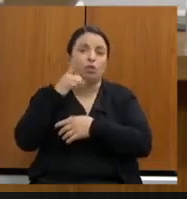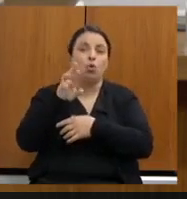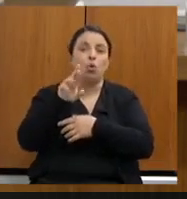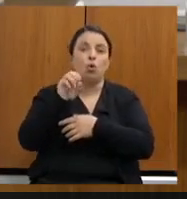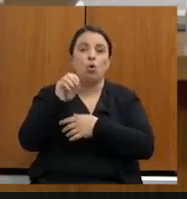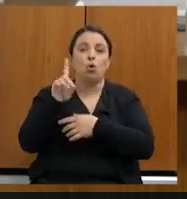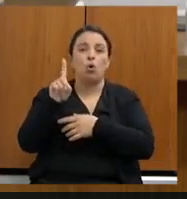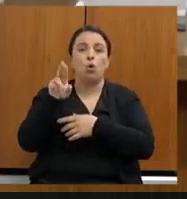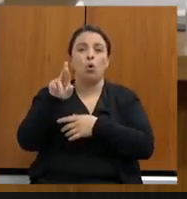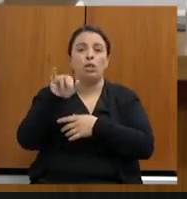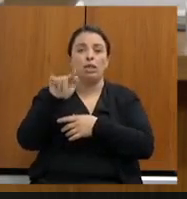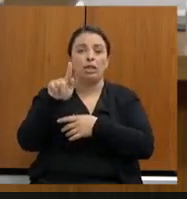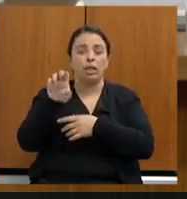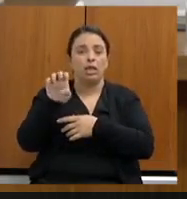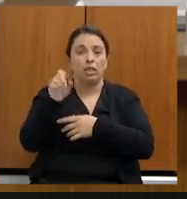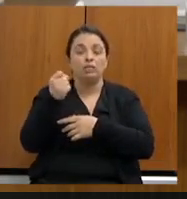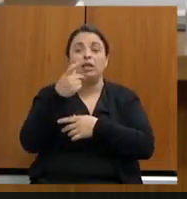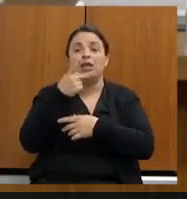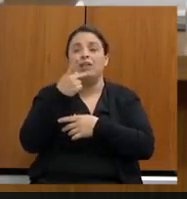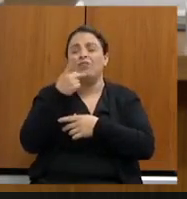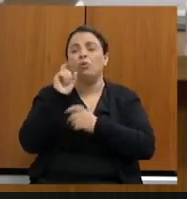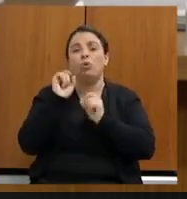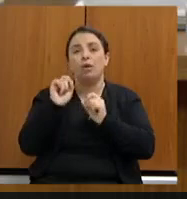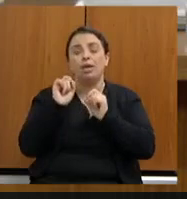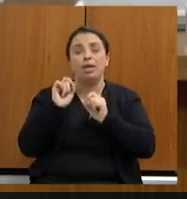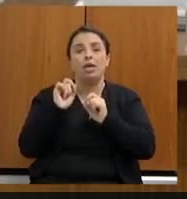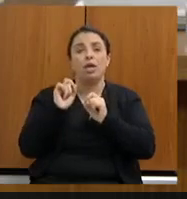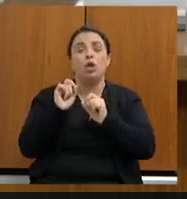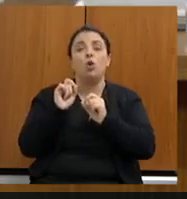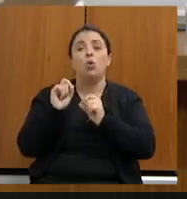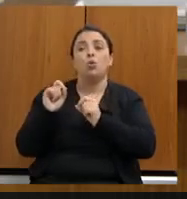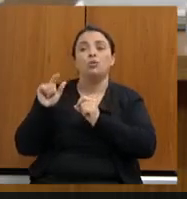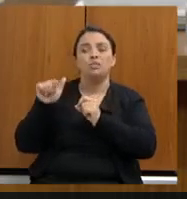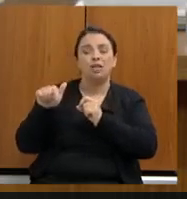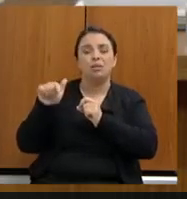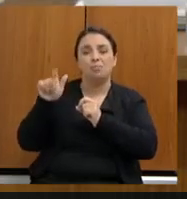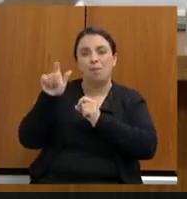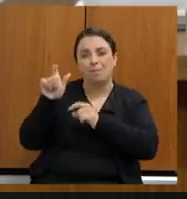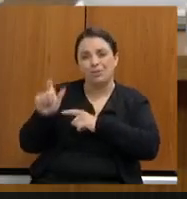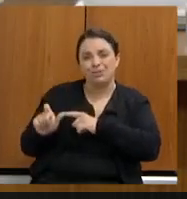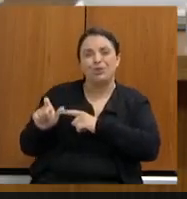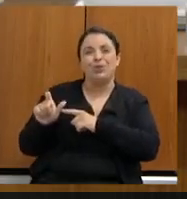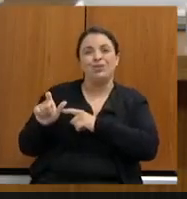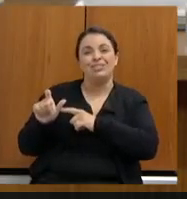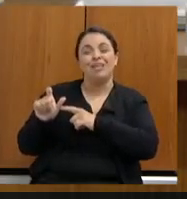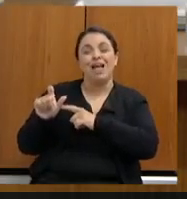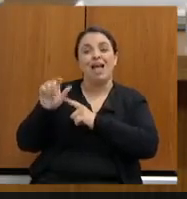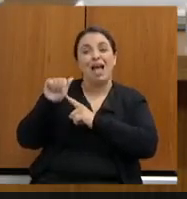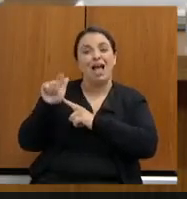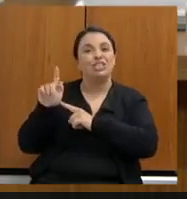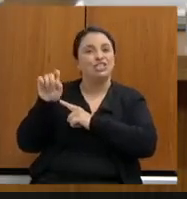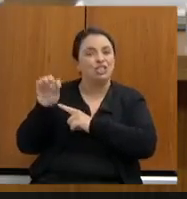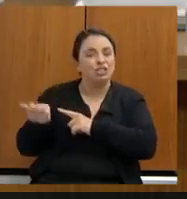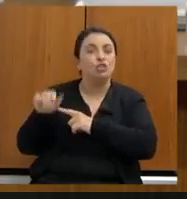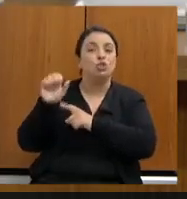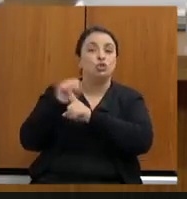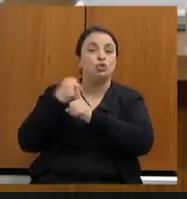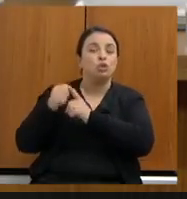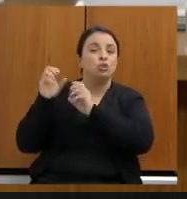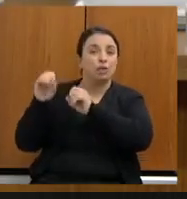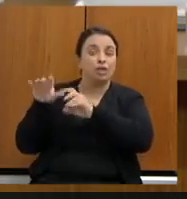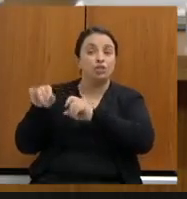essa possibilidade dos agentes do socioeducativo portar em seus armamentos e até então havia sido implementada